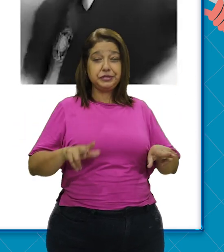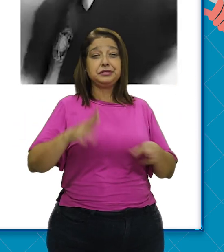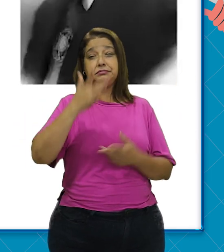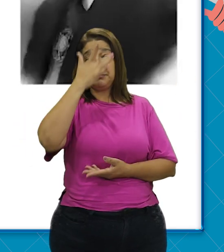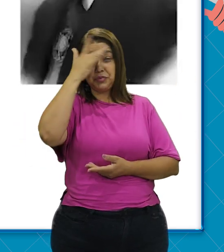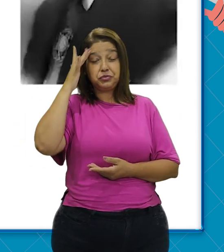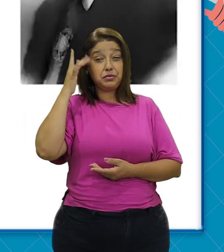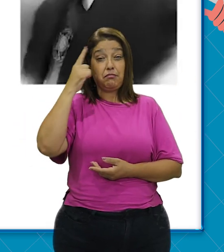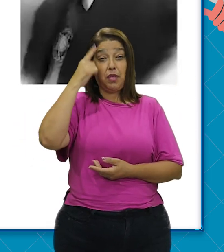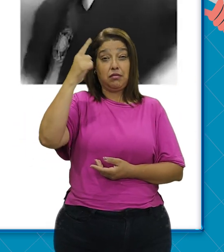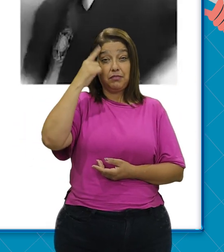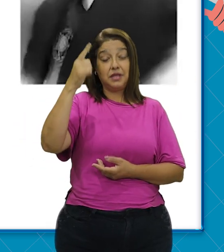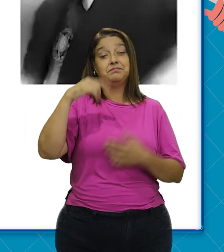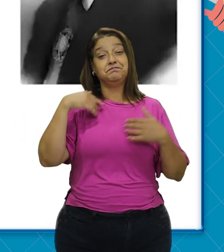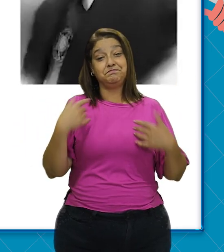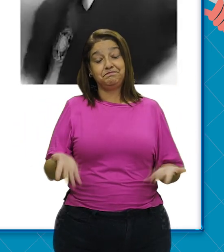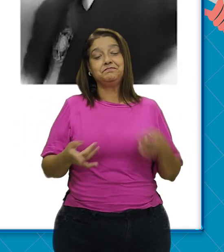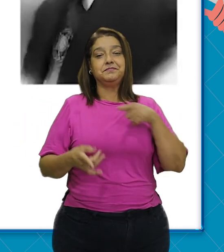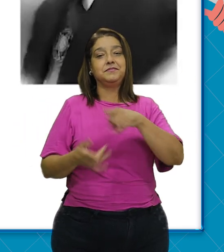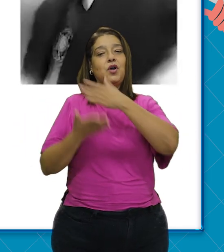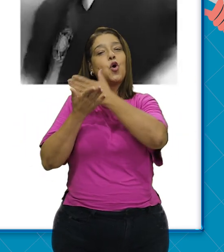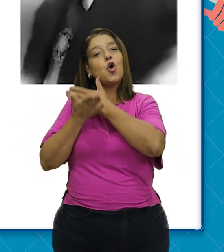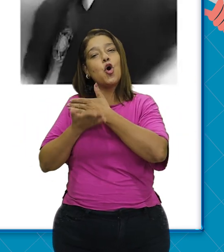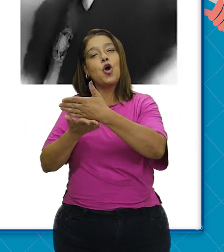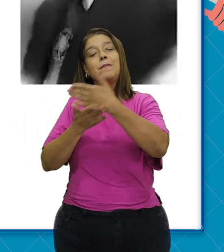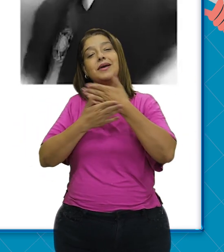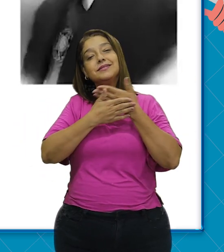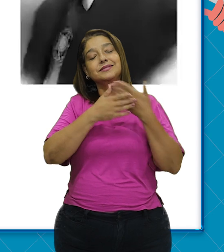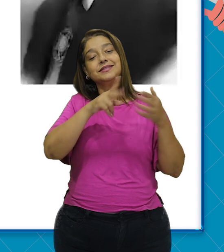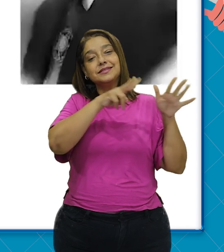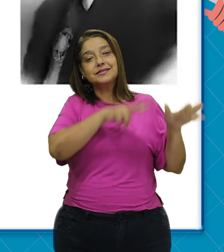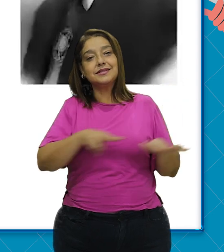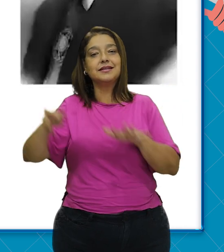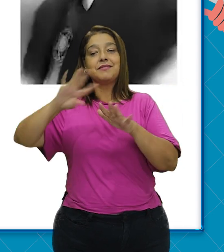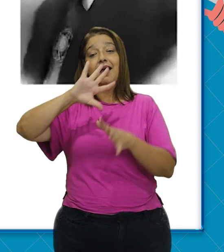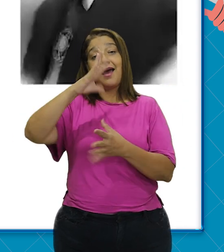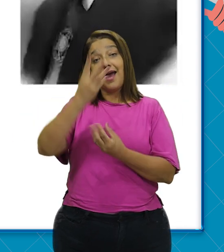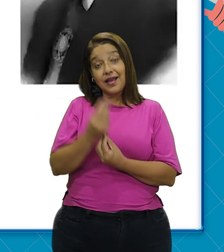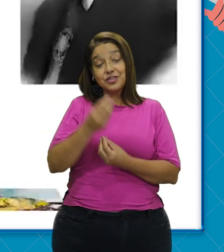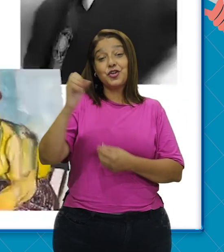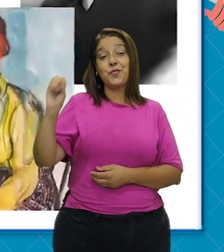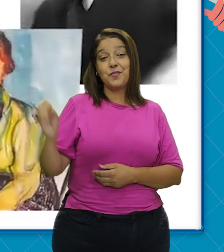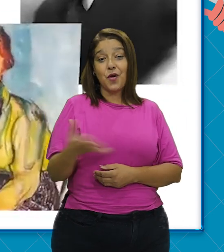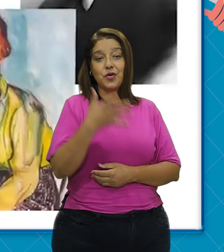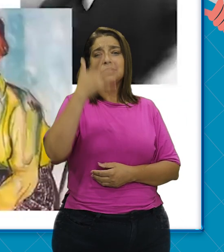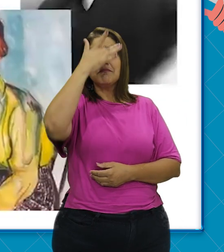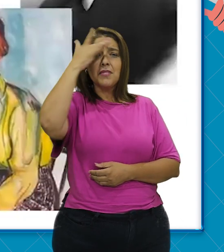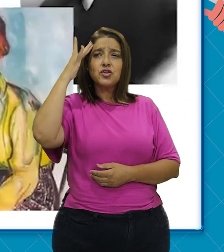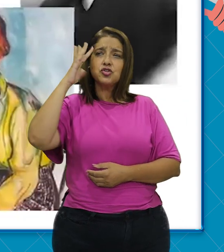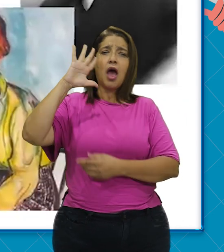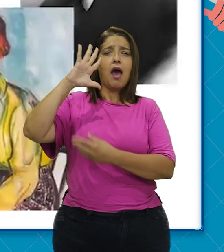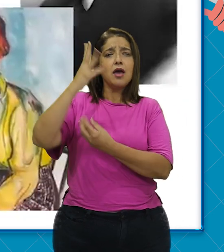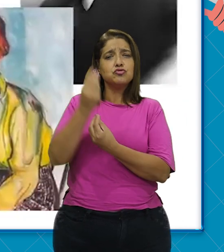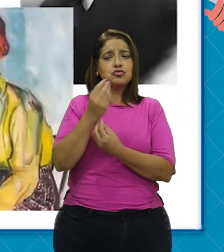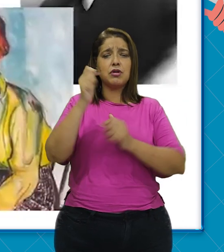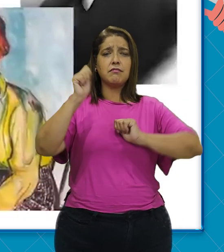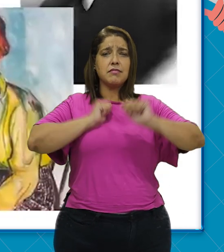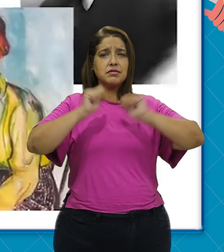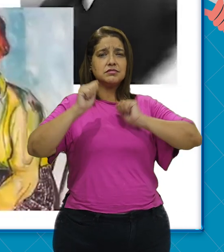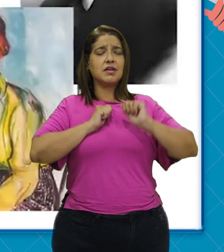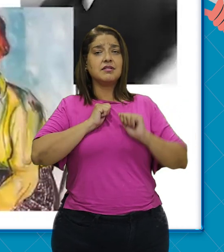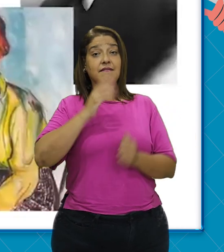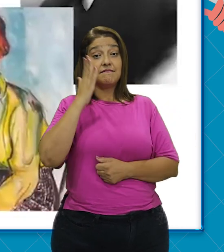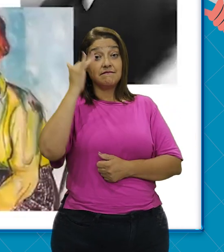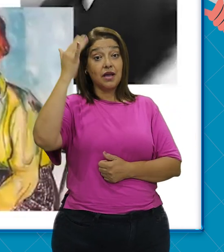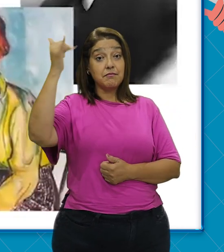Assim acontece a Semana de Arte Moderna, onde vários artistas como Tarsila do Amaral e Anita Malfatti se reuniram para criar um